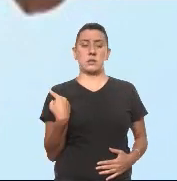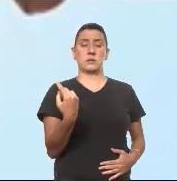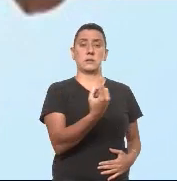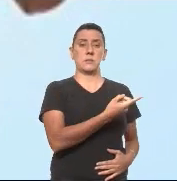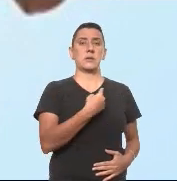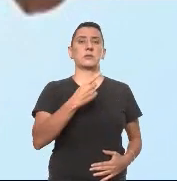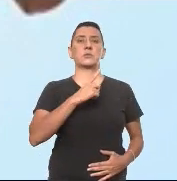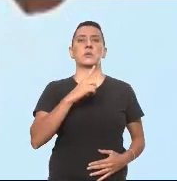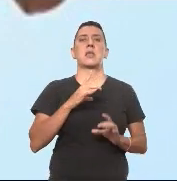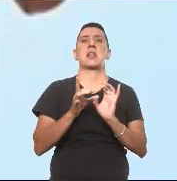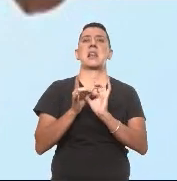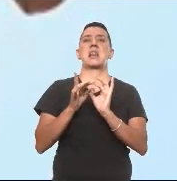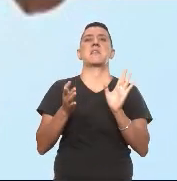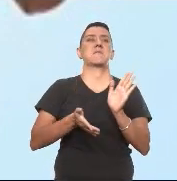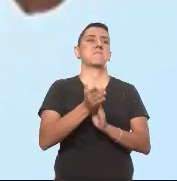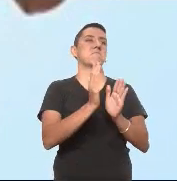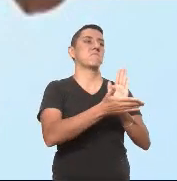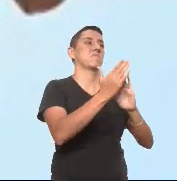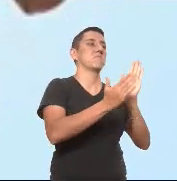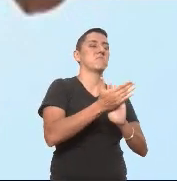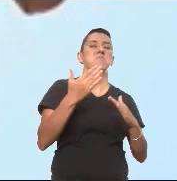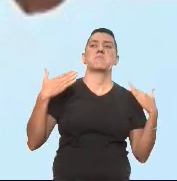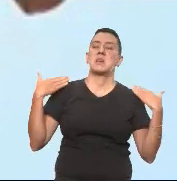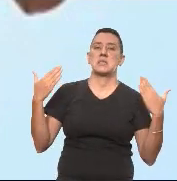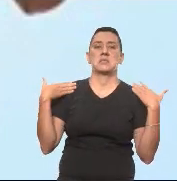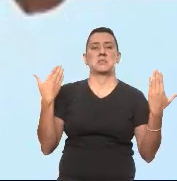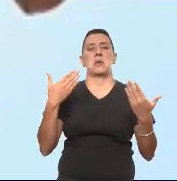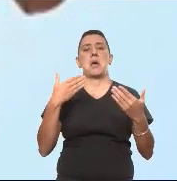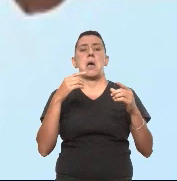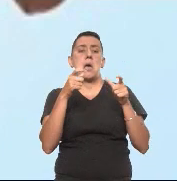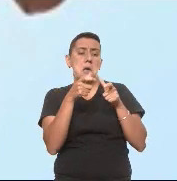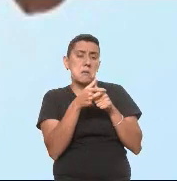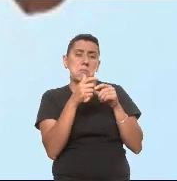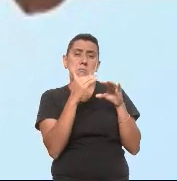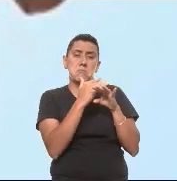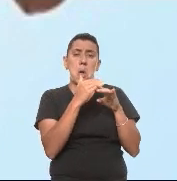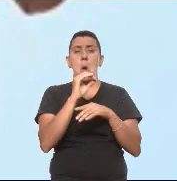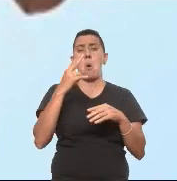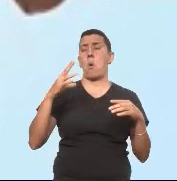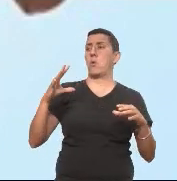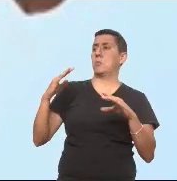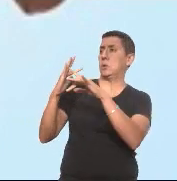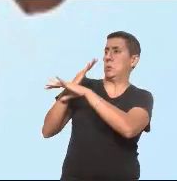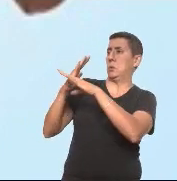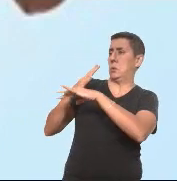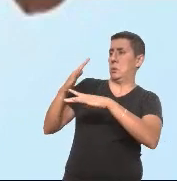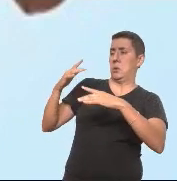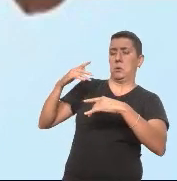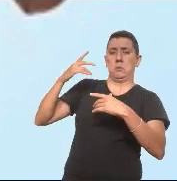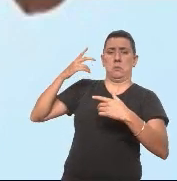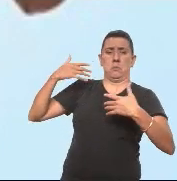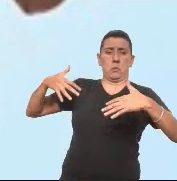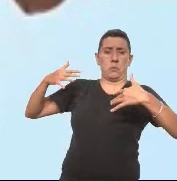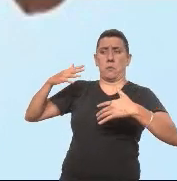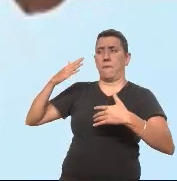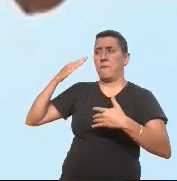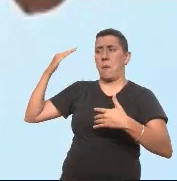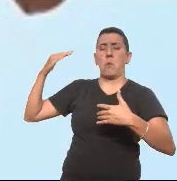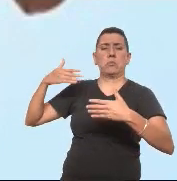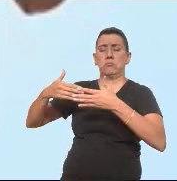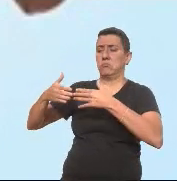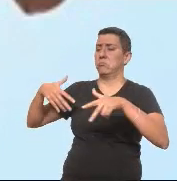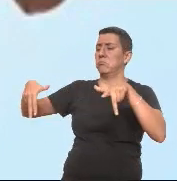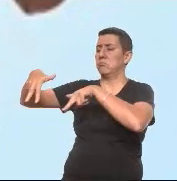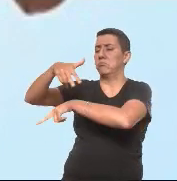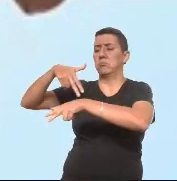direito de ir e vir de uma forma tranquila seja em uma cidade pequena uma cidade média numa cidade grande ou num país como um todo Então São